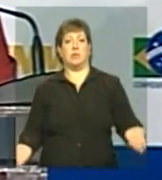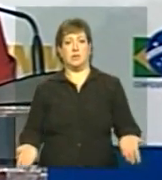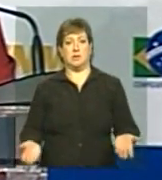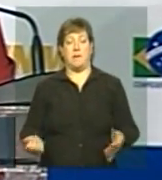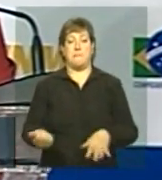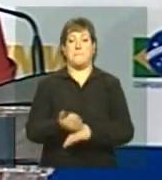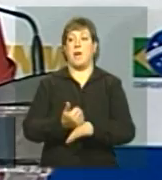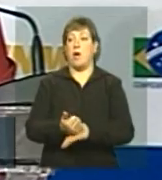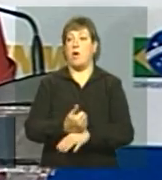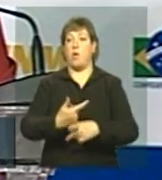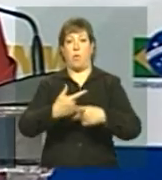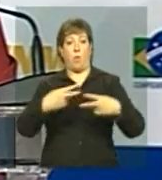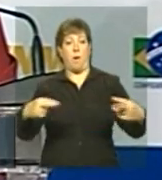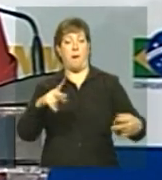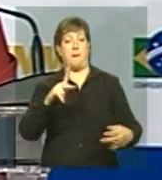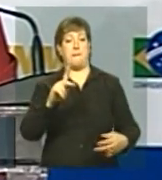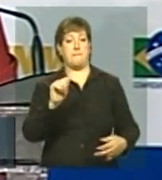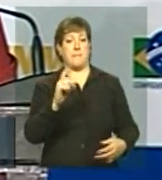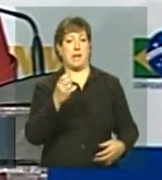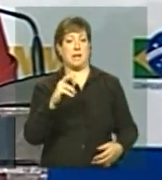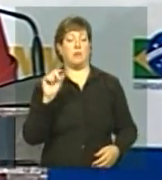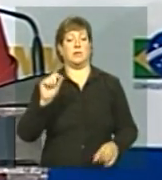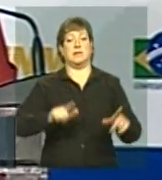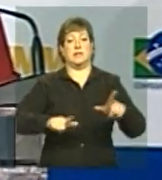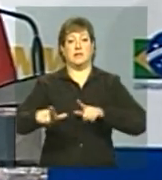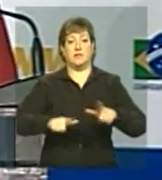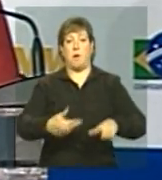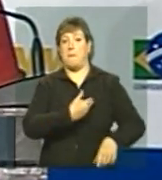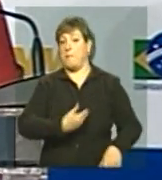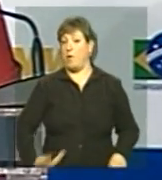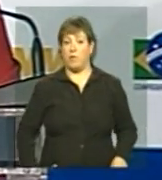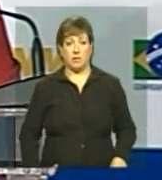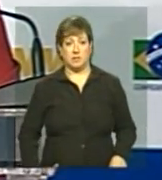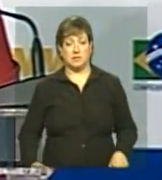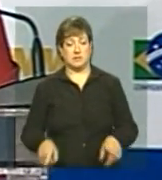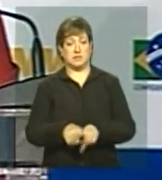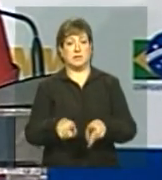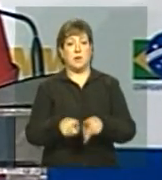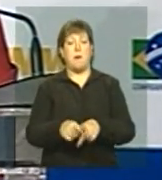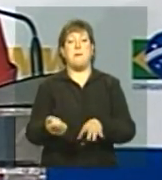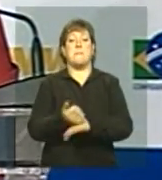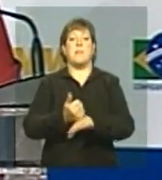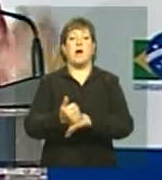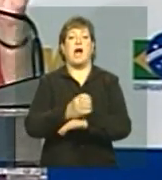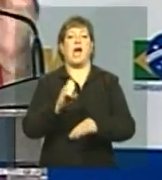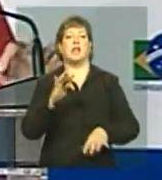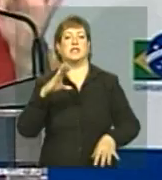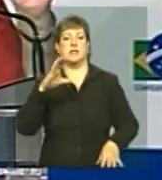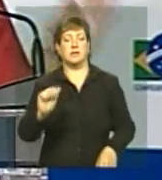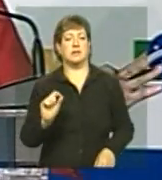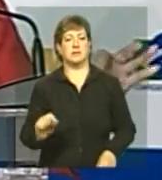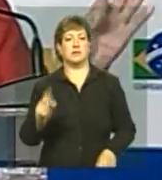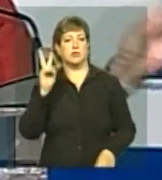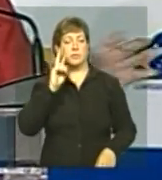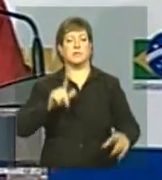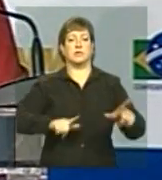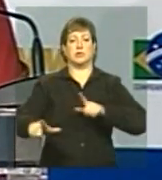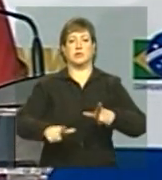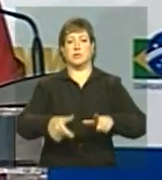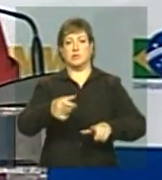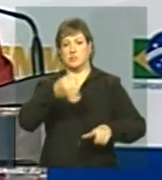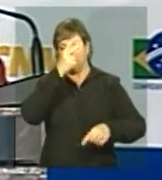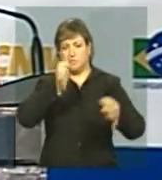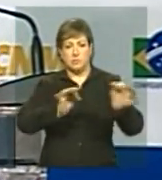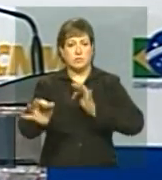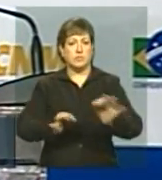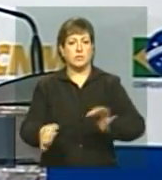uma melhoria do padrão das atividades públicas e a uma melhoria da ética na gestão